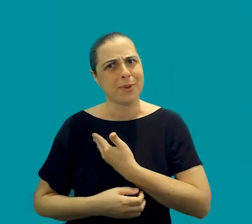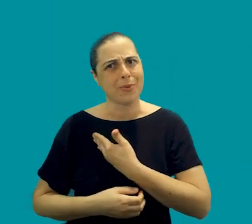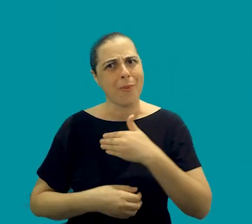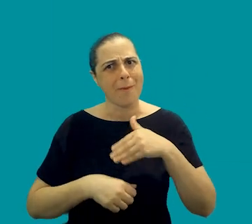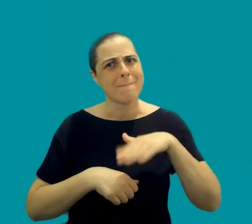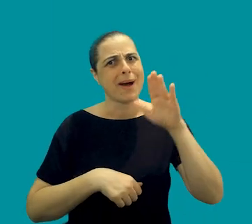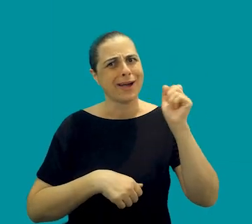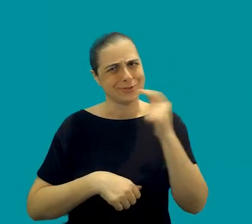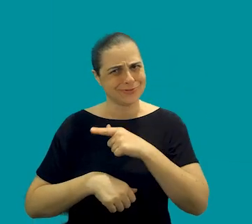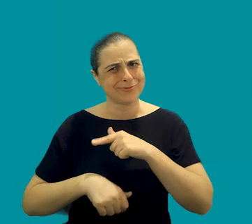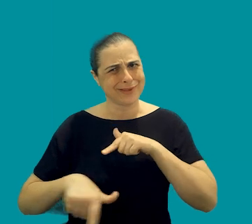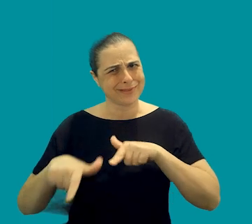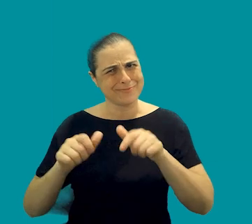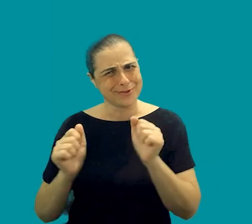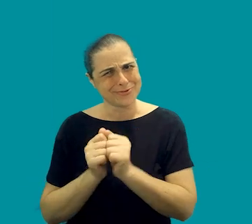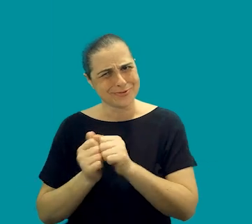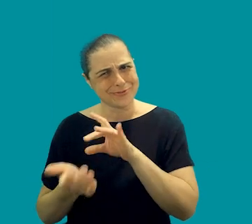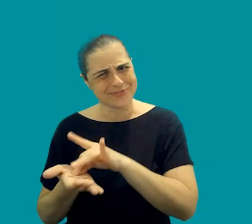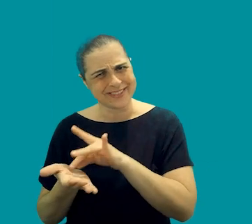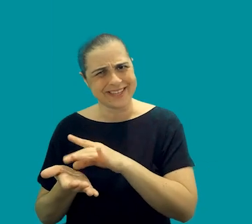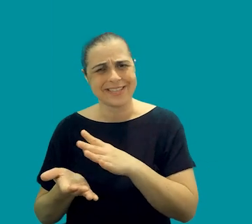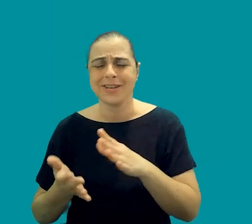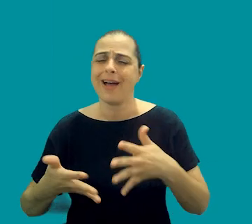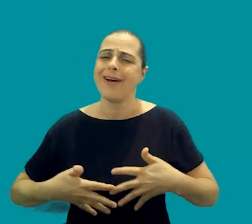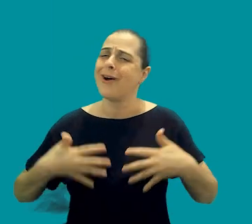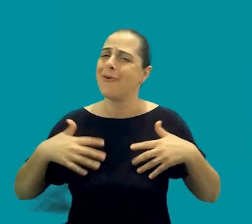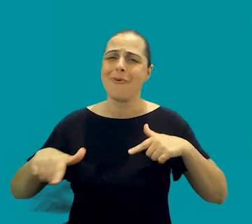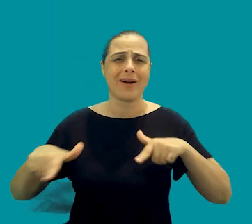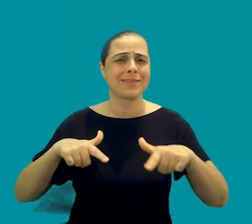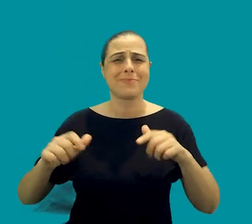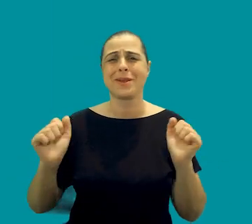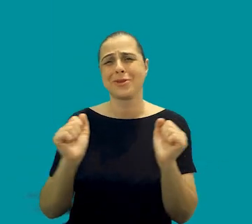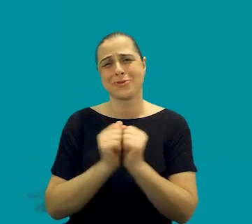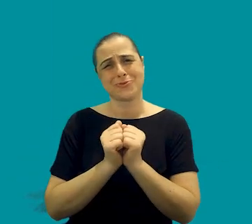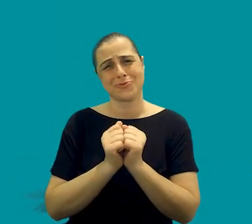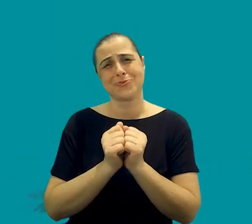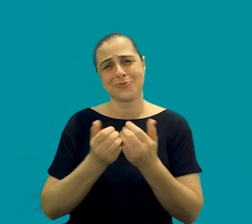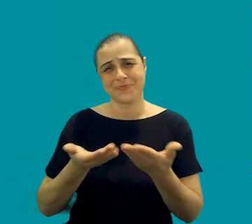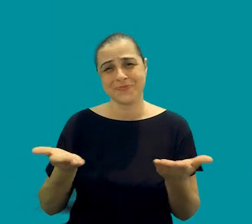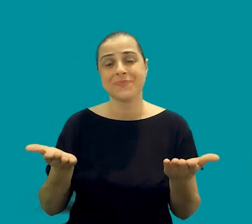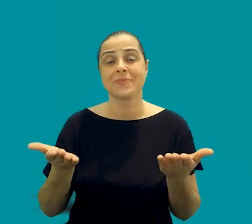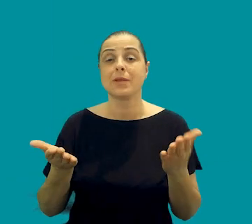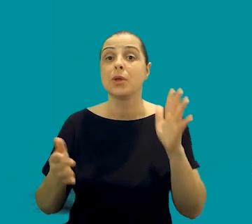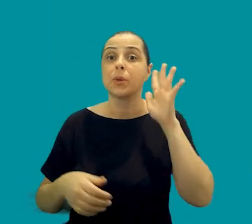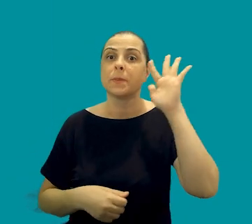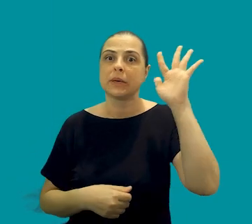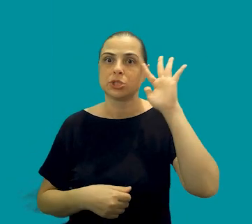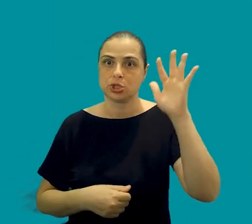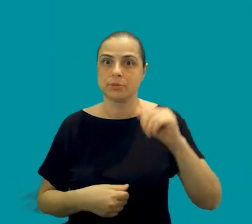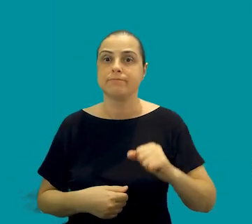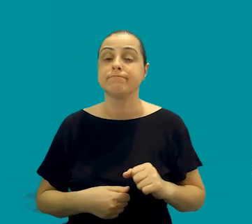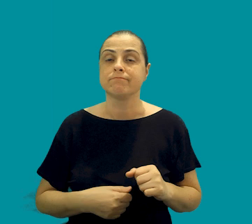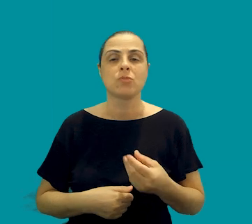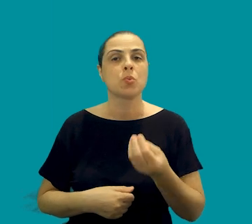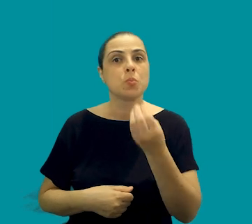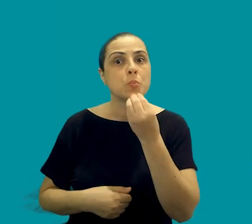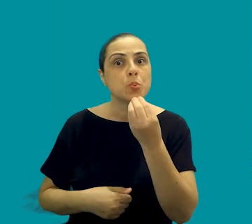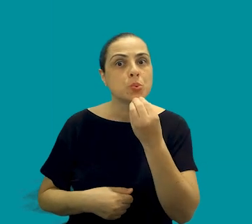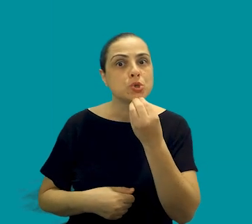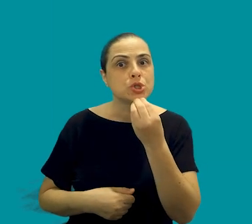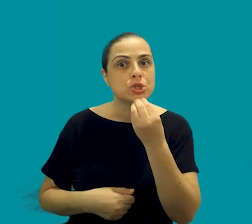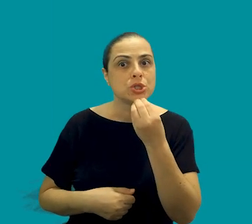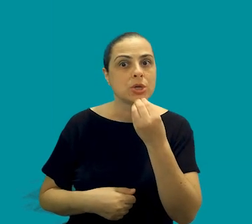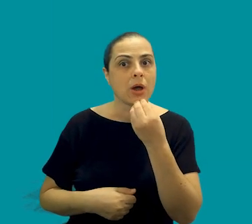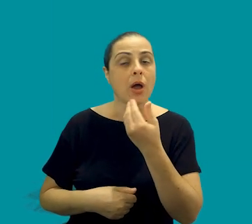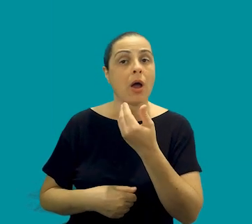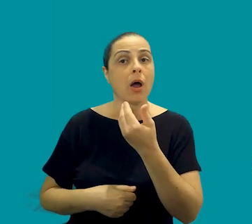é uma honra trabalhar com ele, é uma honra trabalhar com vocês também. É o que a gente sempre fala, se a gente tivesse, sei lá, no estado,